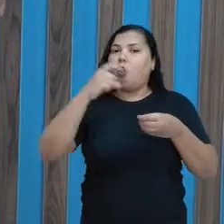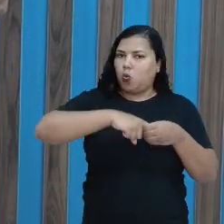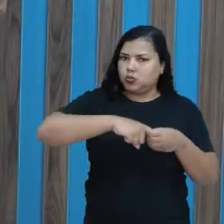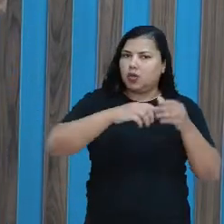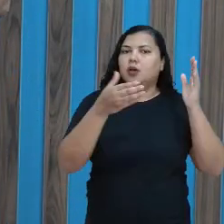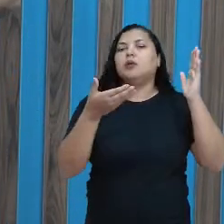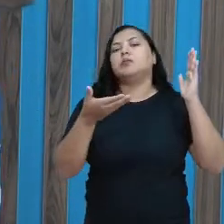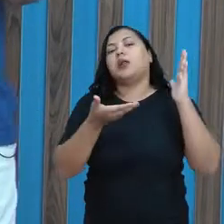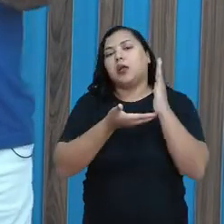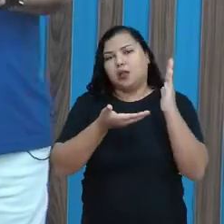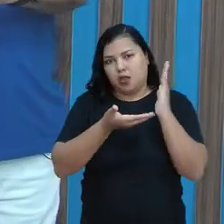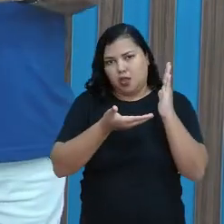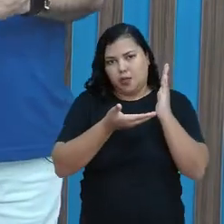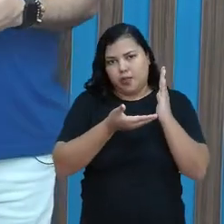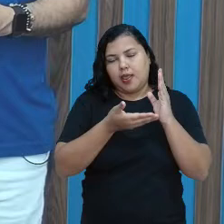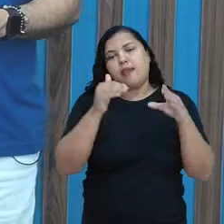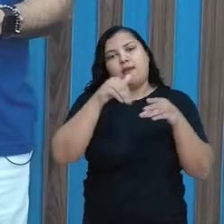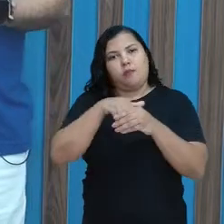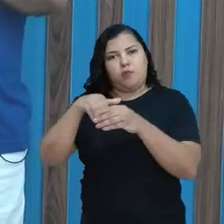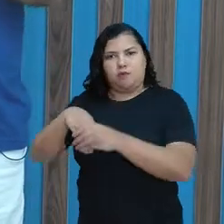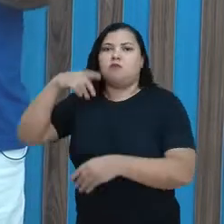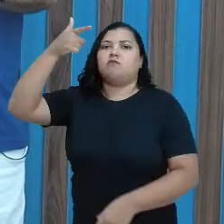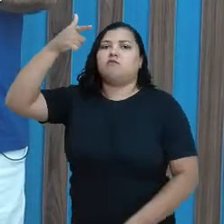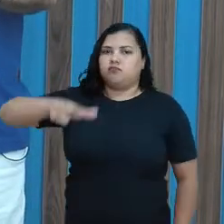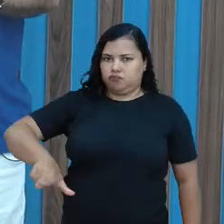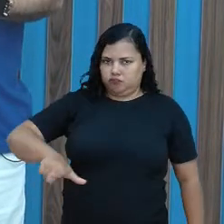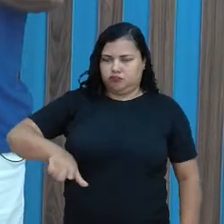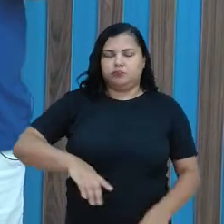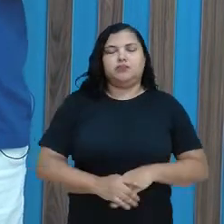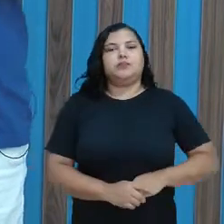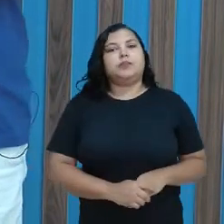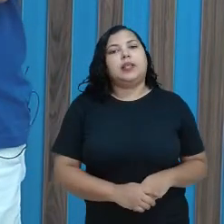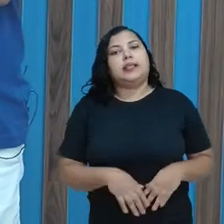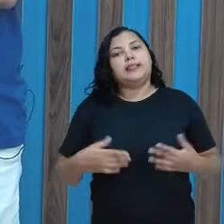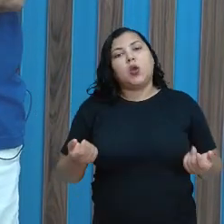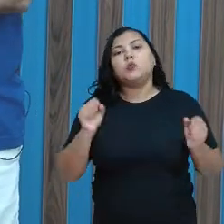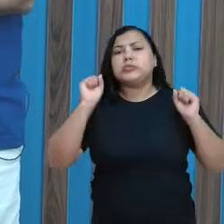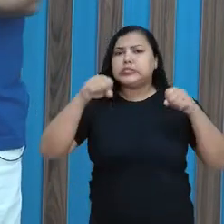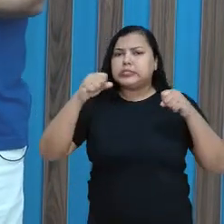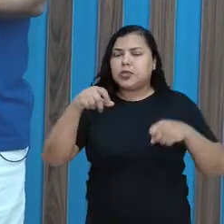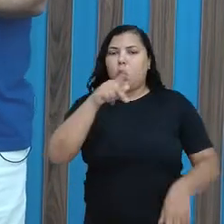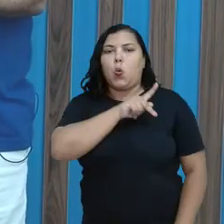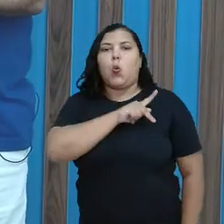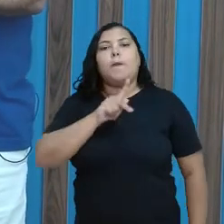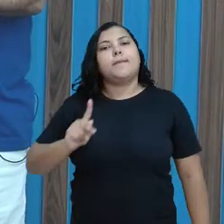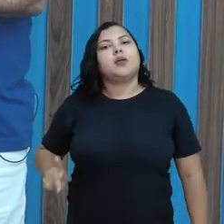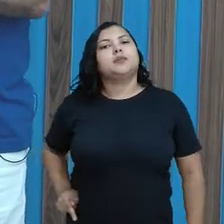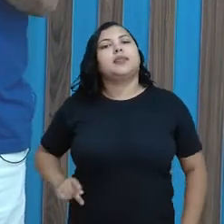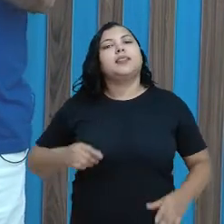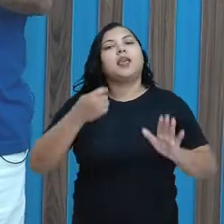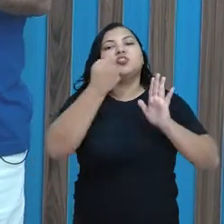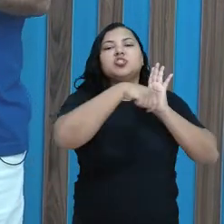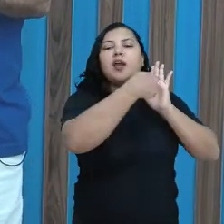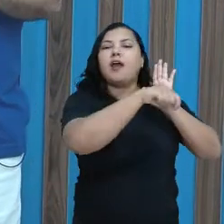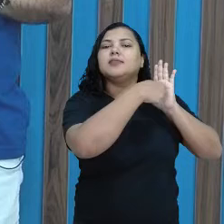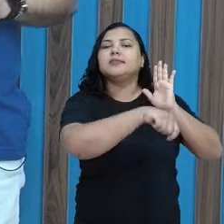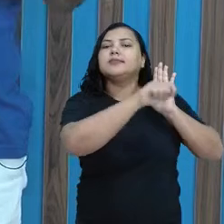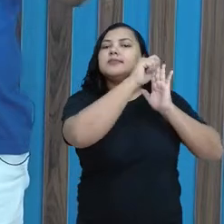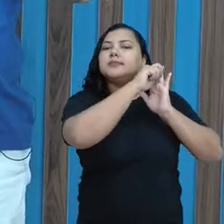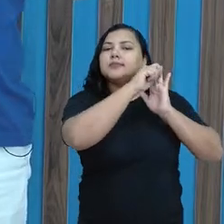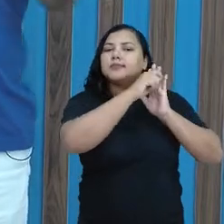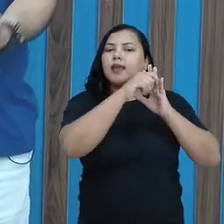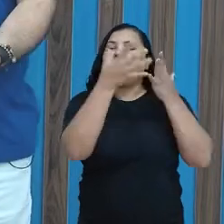aprovada de novo em segundo turno na Câmara. Feito isso, vai para o presidente que vai assinar sancionando, ou